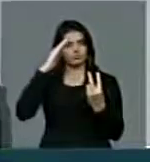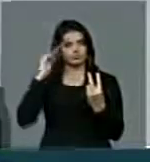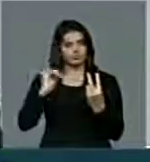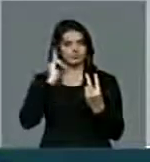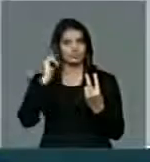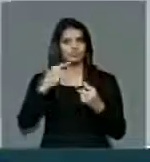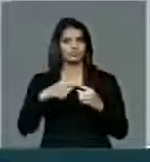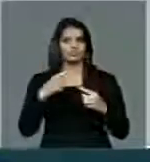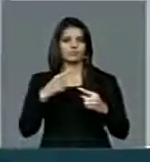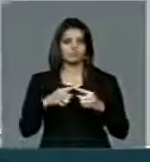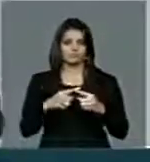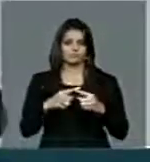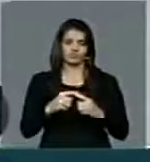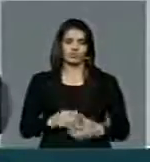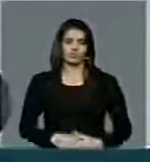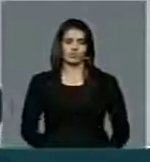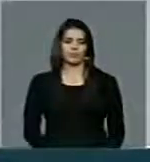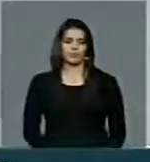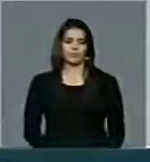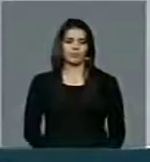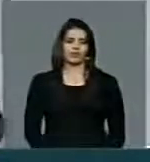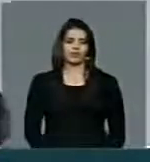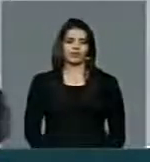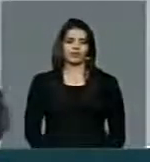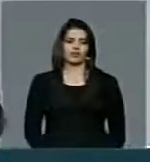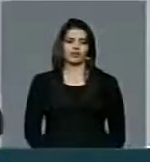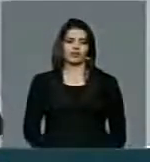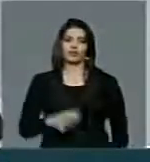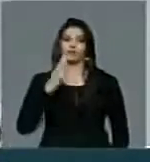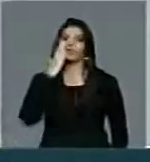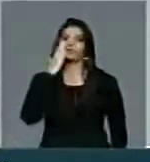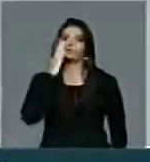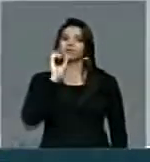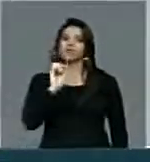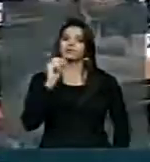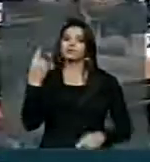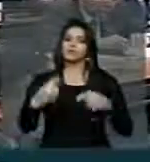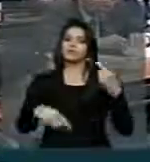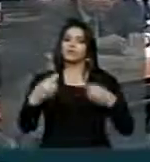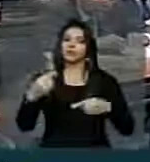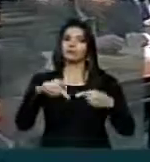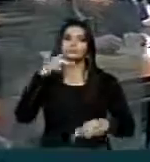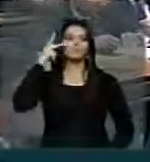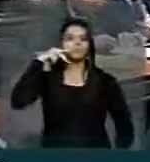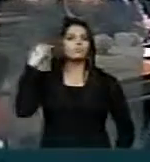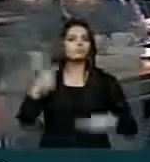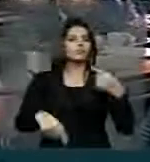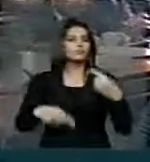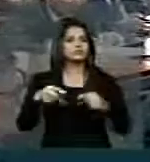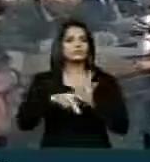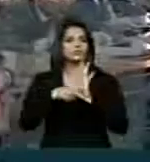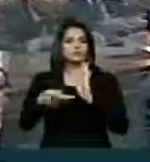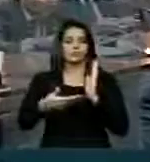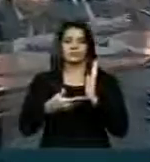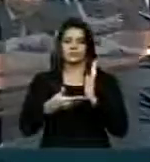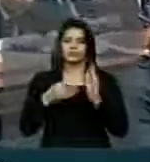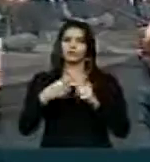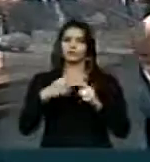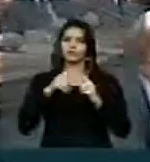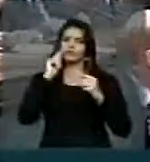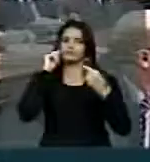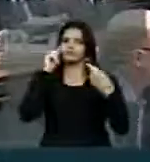as questões que cercaram, no meu entendimento pessoal, o debate político nessa Casa. Primeiro, que nós precisávamos ter um